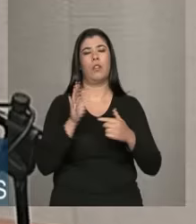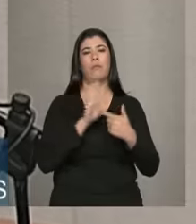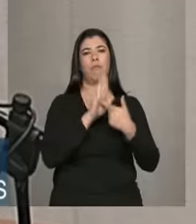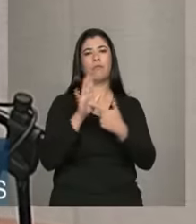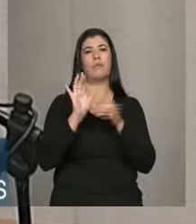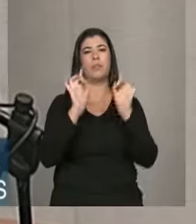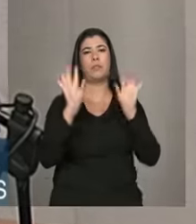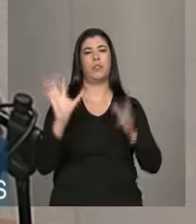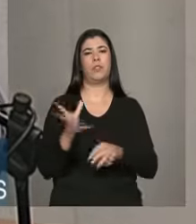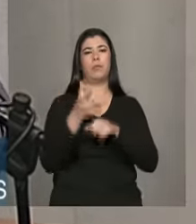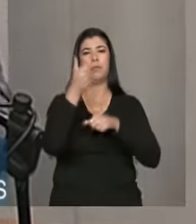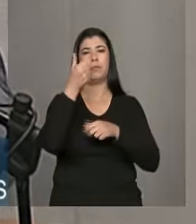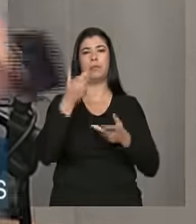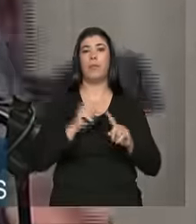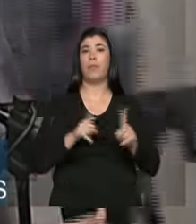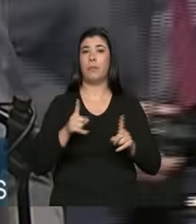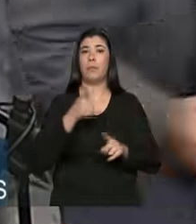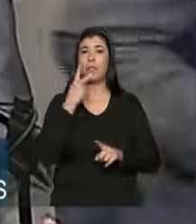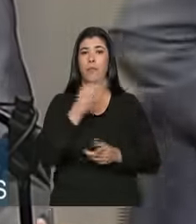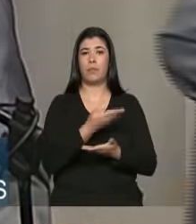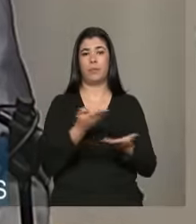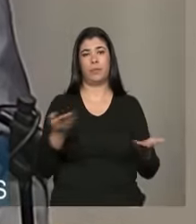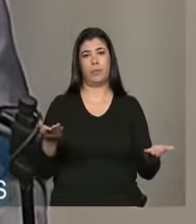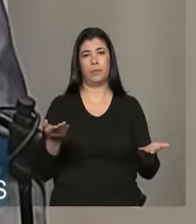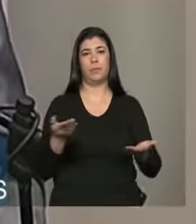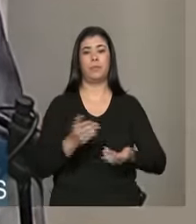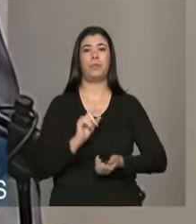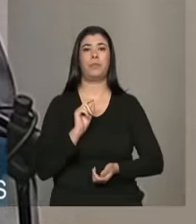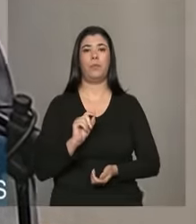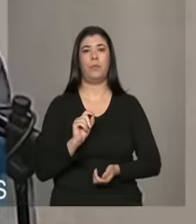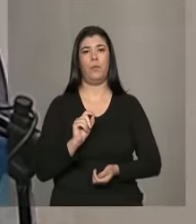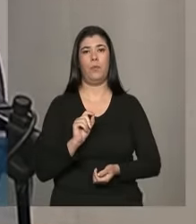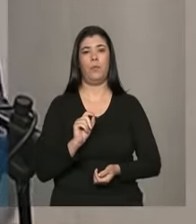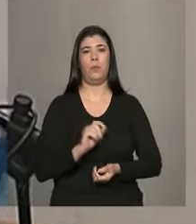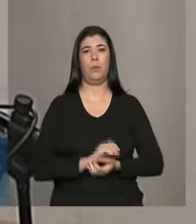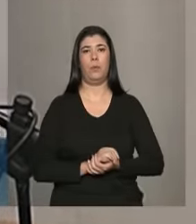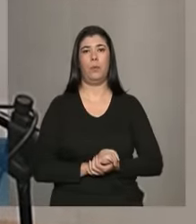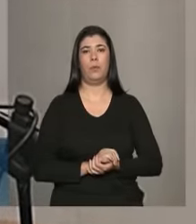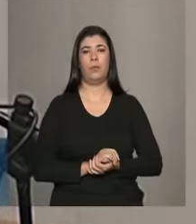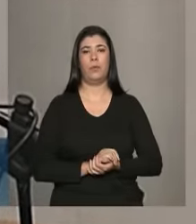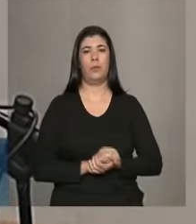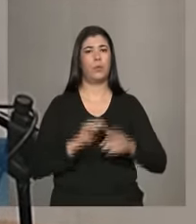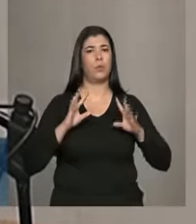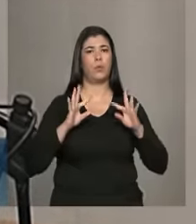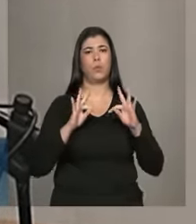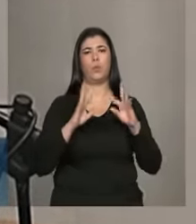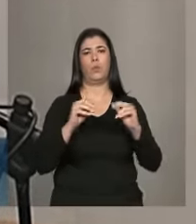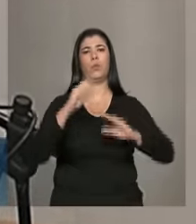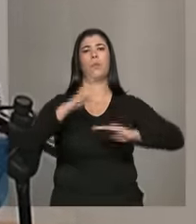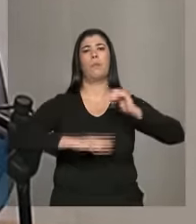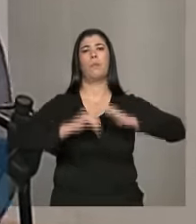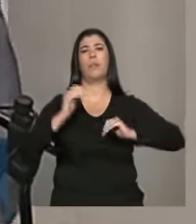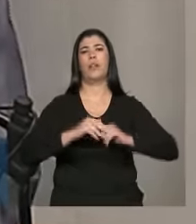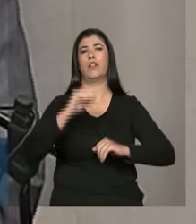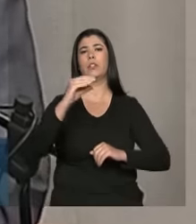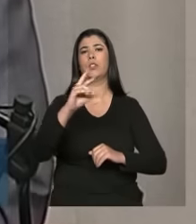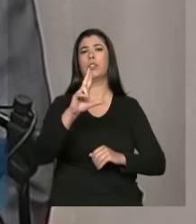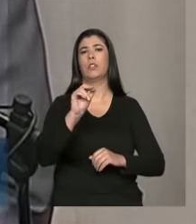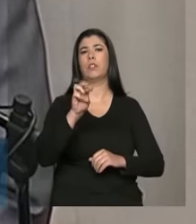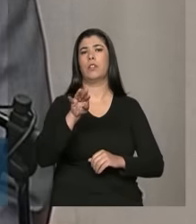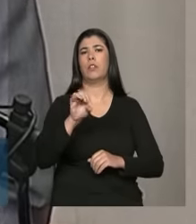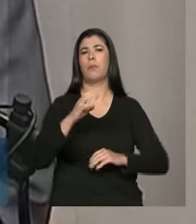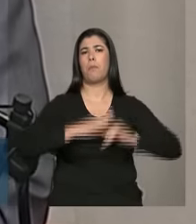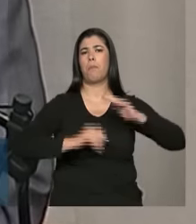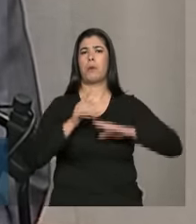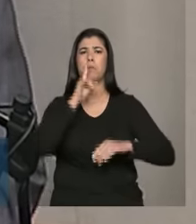essa cerimônia mas quero dizer aos senhores e as senhoras que todos os crimes nos trazem mal-estar todos os